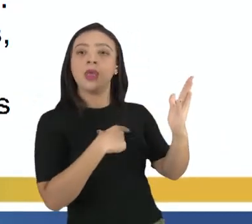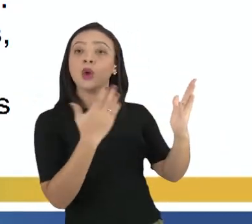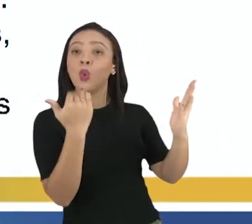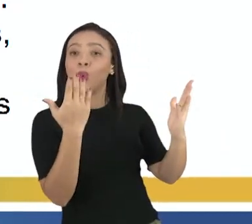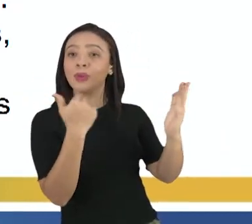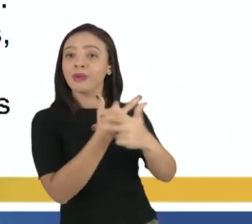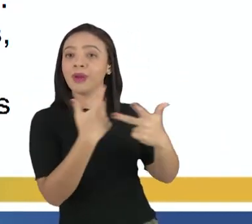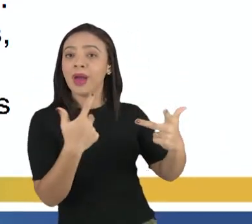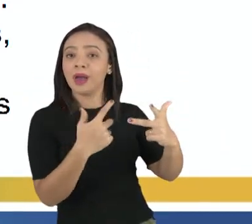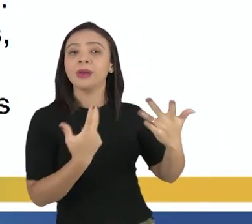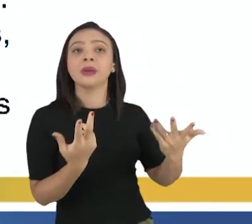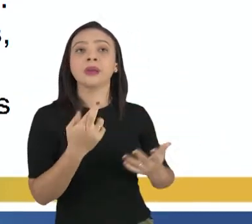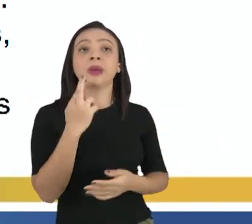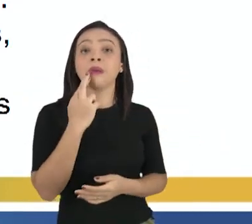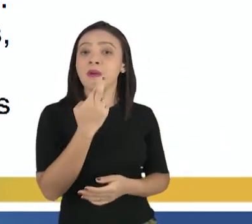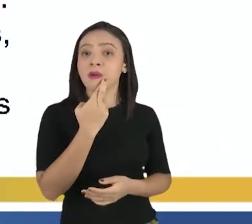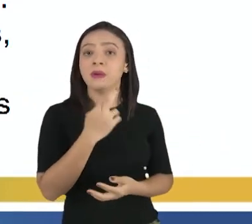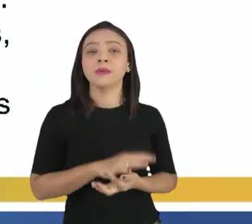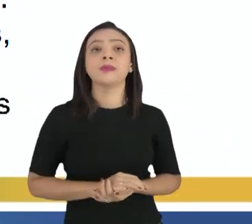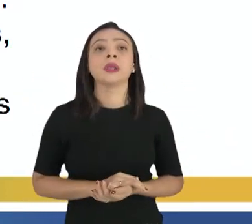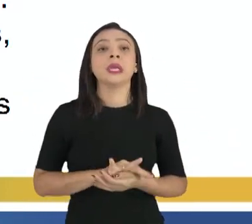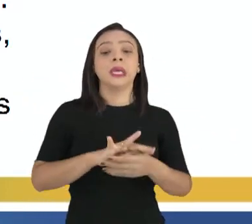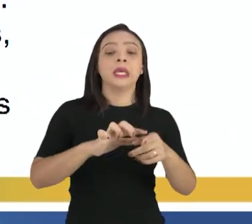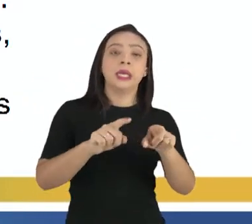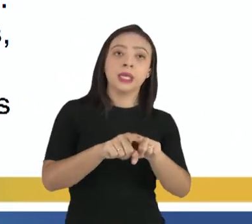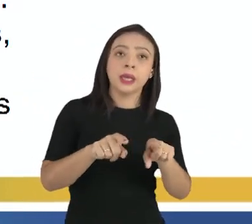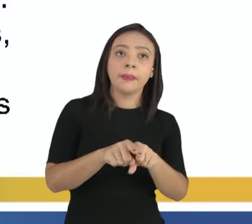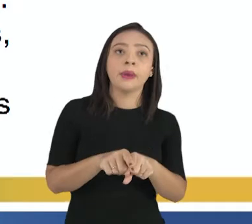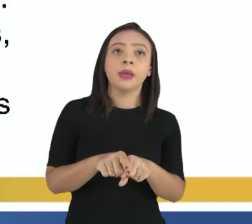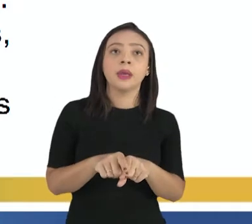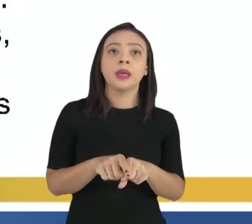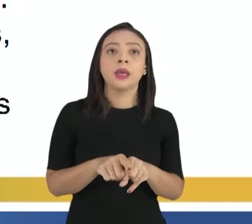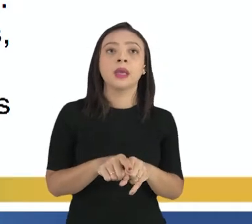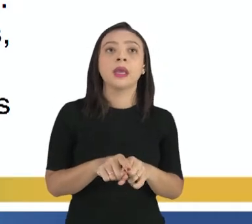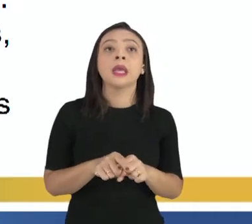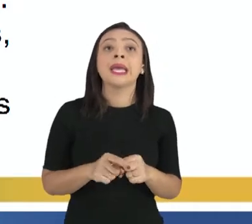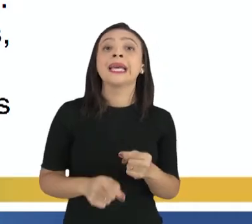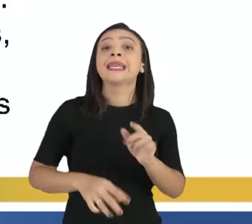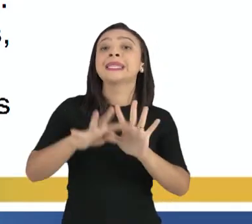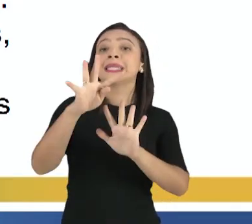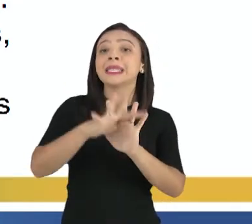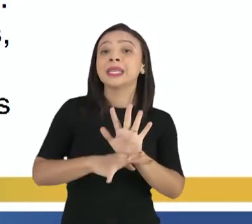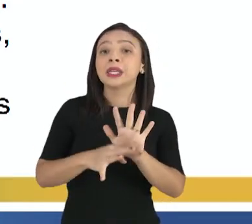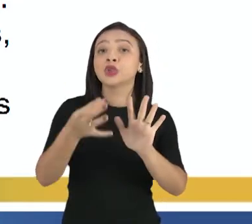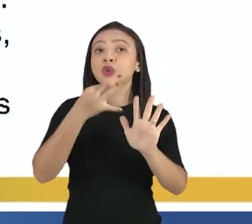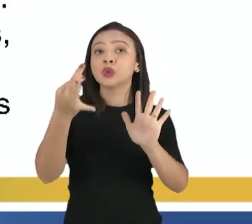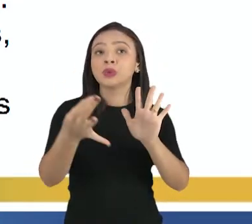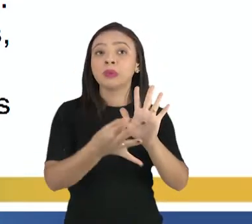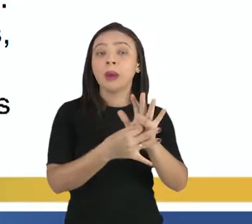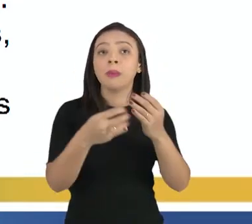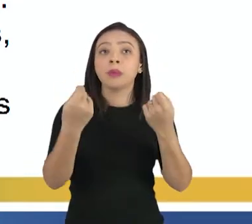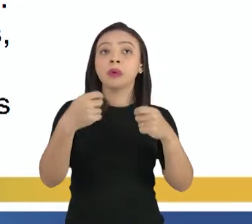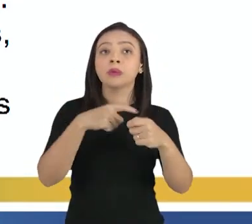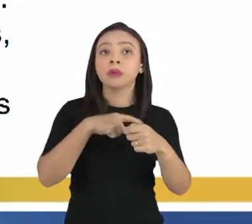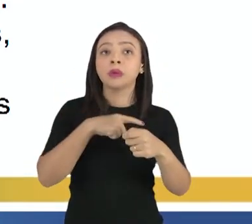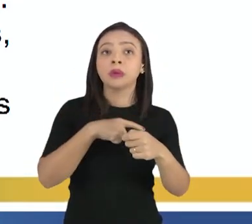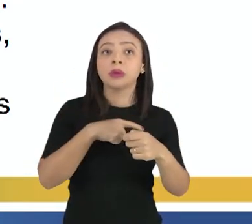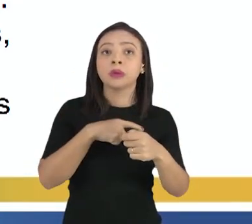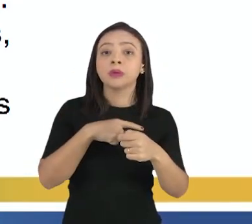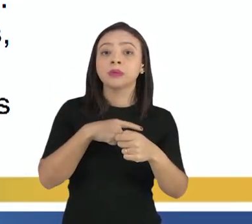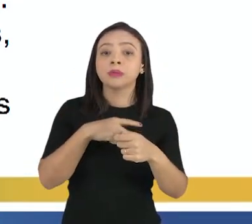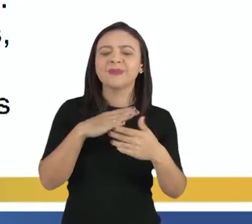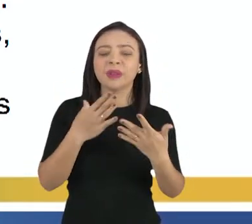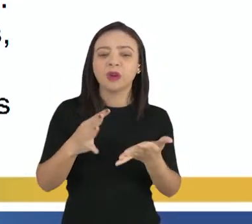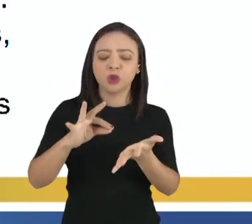restaurantes o textos né e tipos de textos argumentativos nós vamos ser